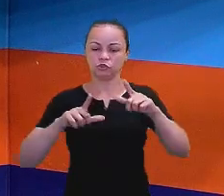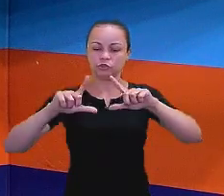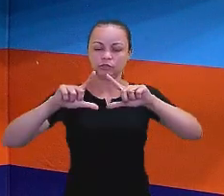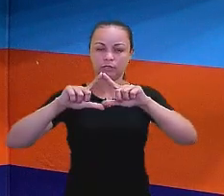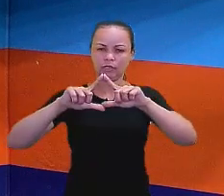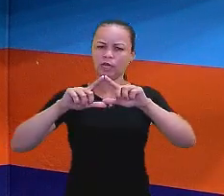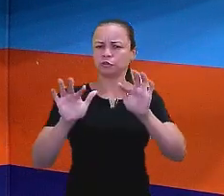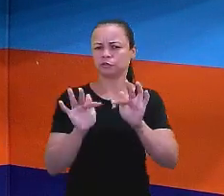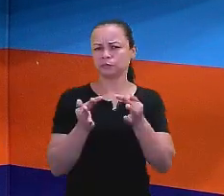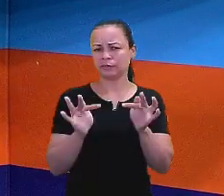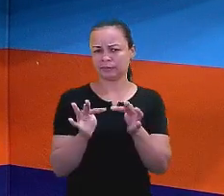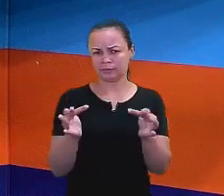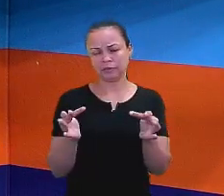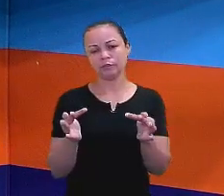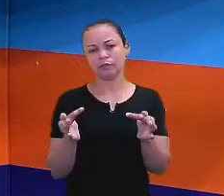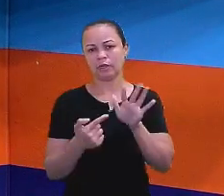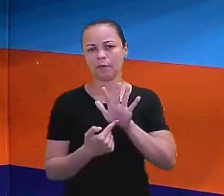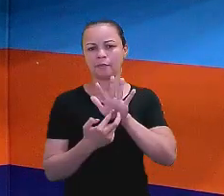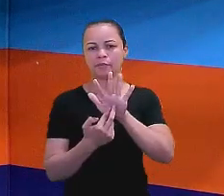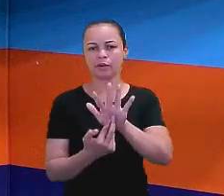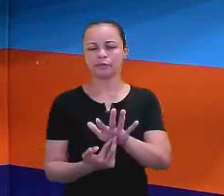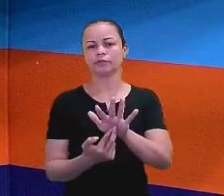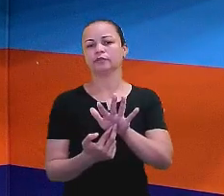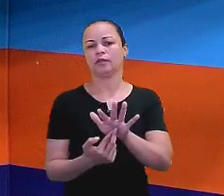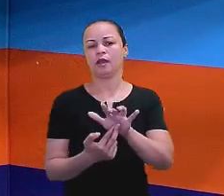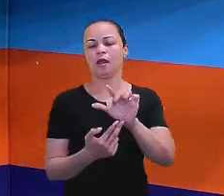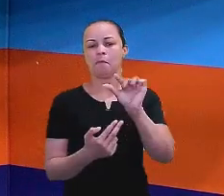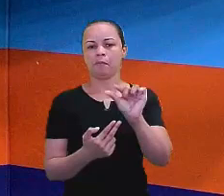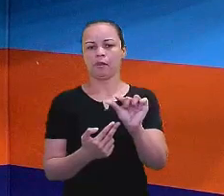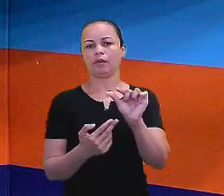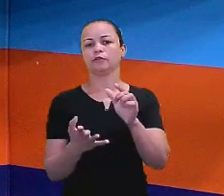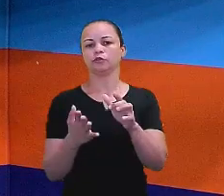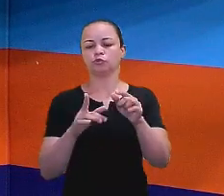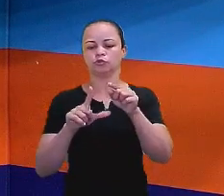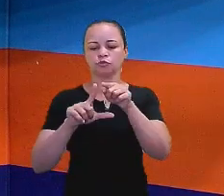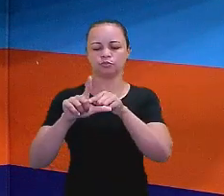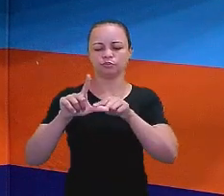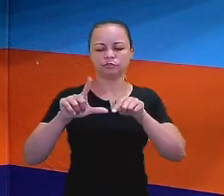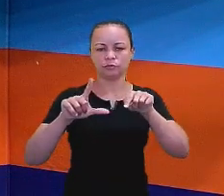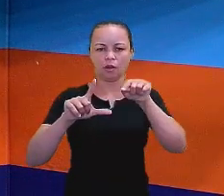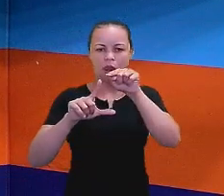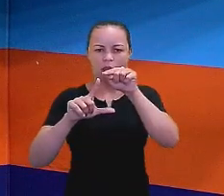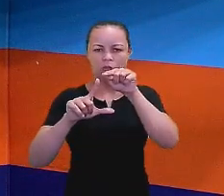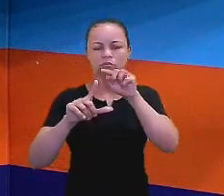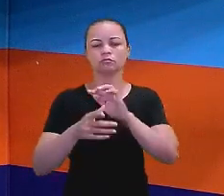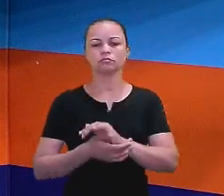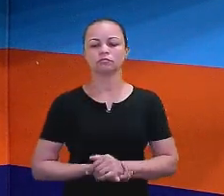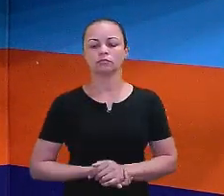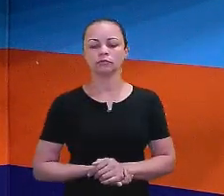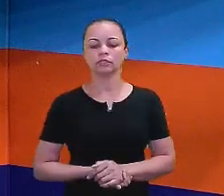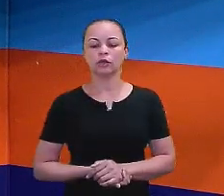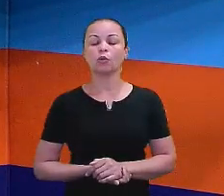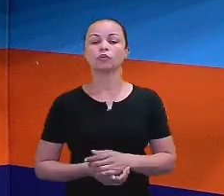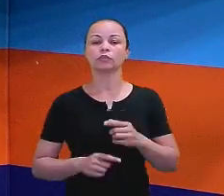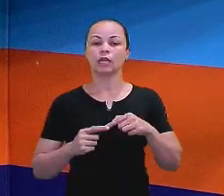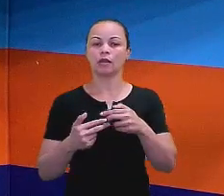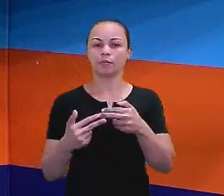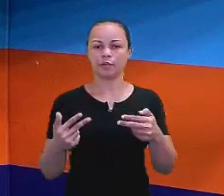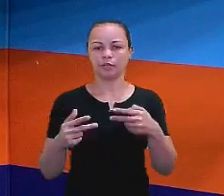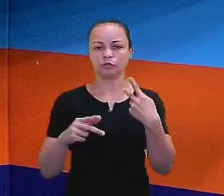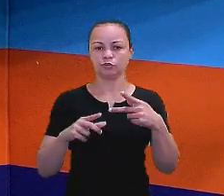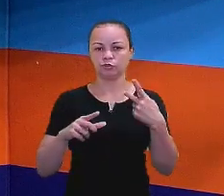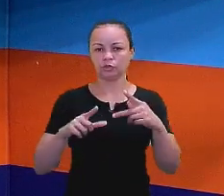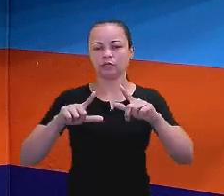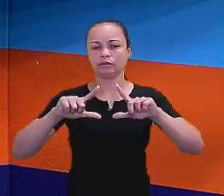mais simples, por apresentarem menos lados. Então, os elementos do triângulo são... Lembra